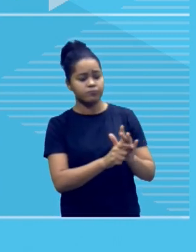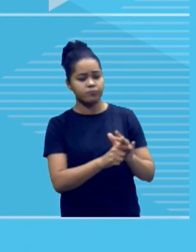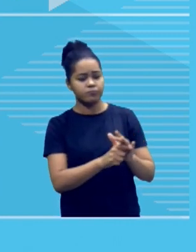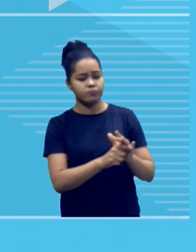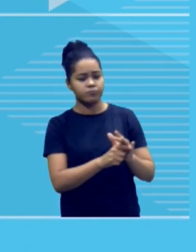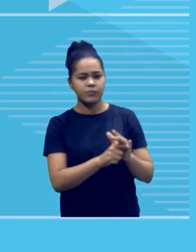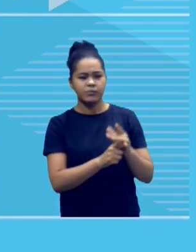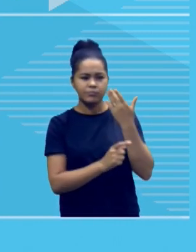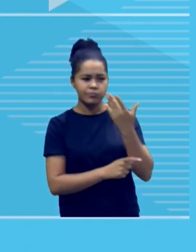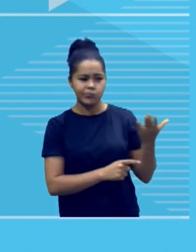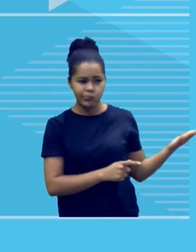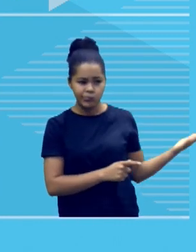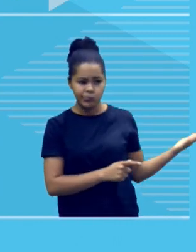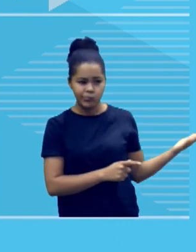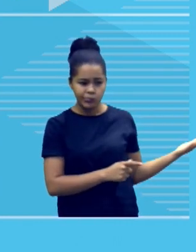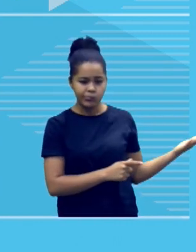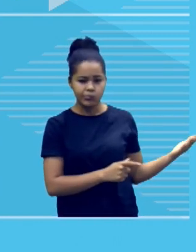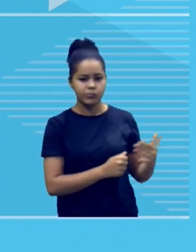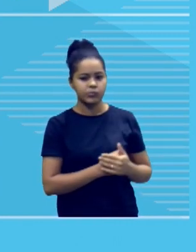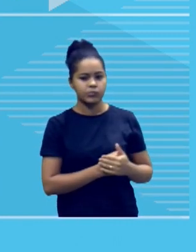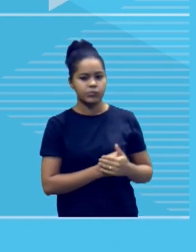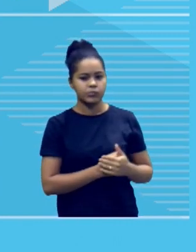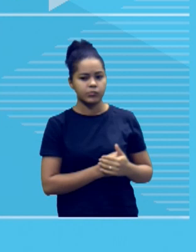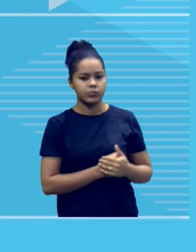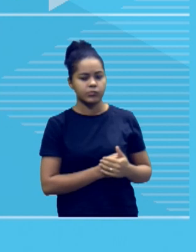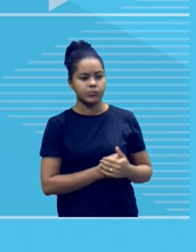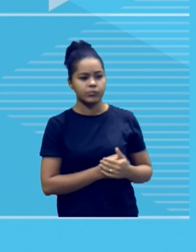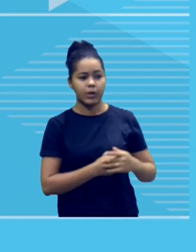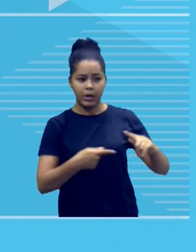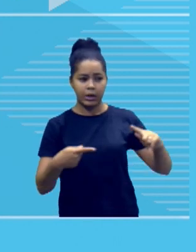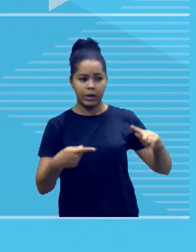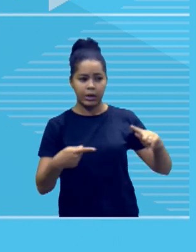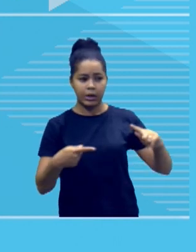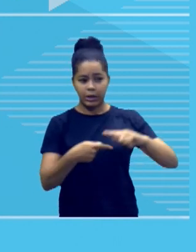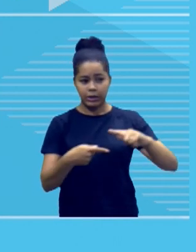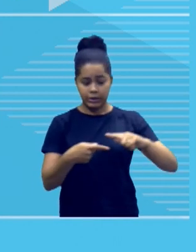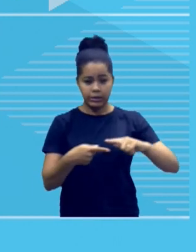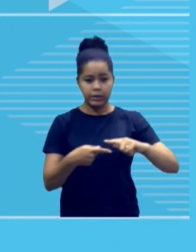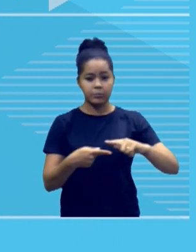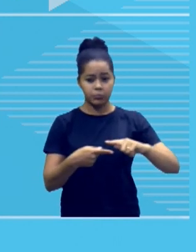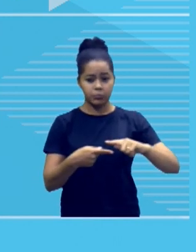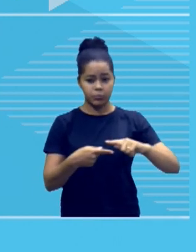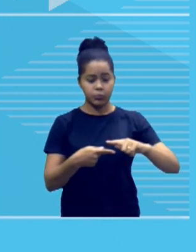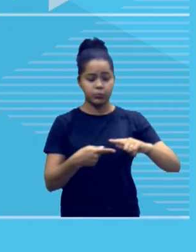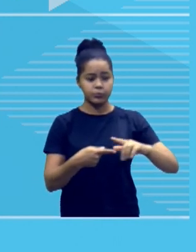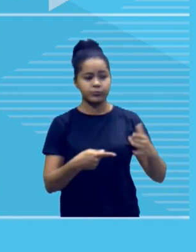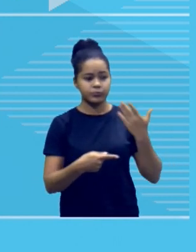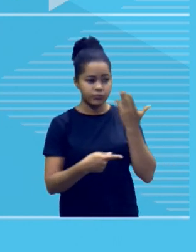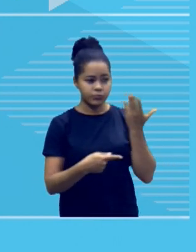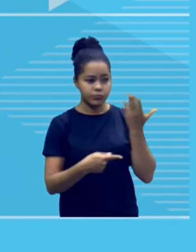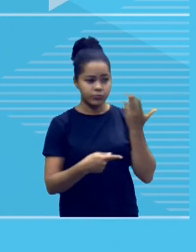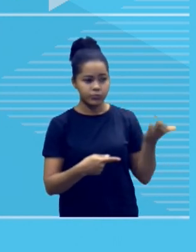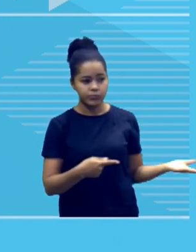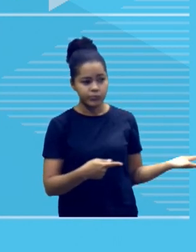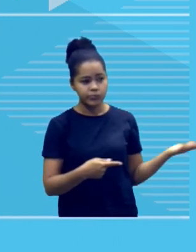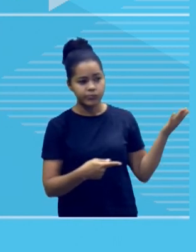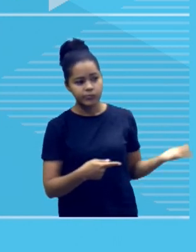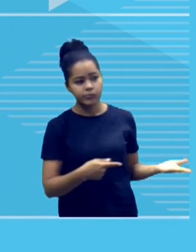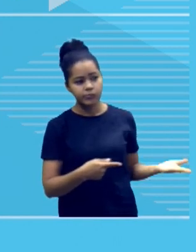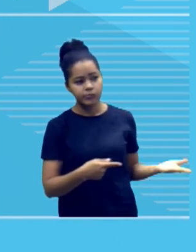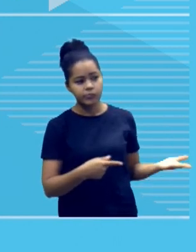seta de Equilíbrio Entre uma cetona e o menor Então se tem equilíbrio é a fórmula molecular é a mesma